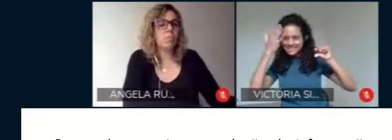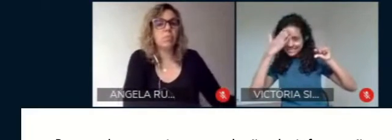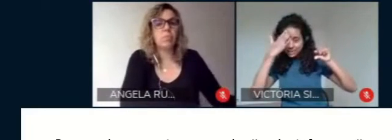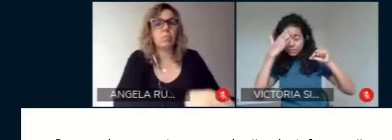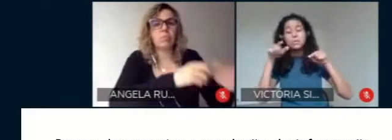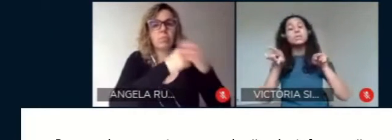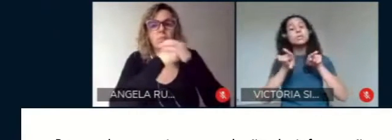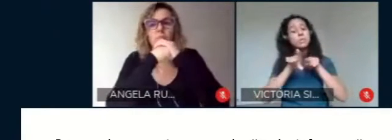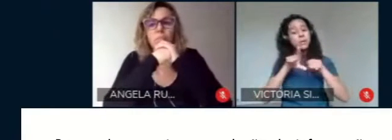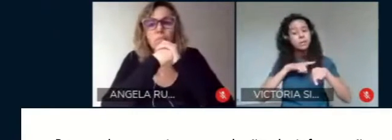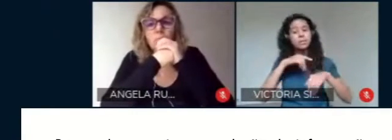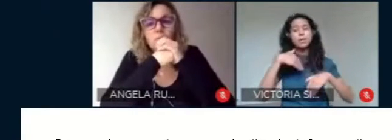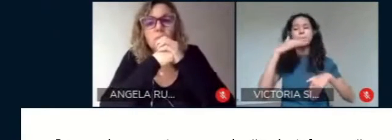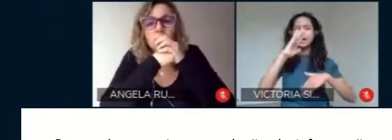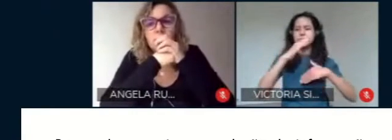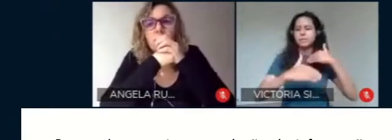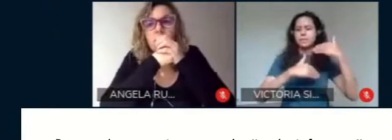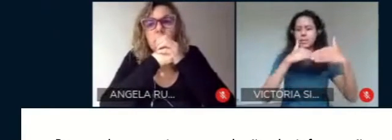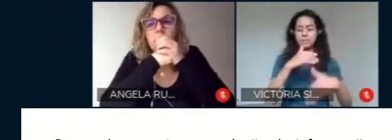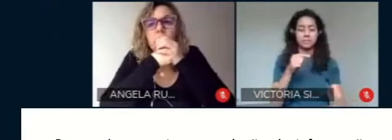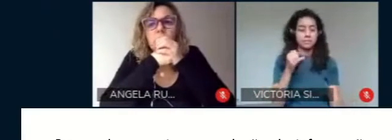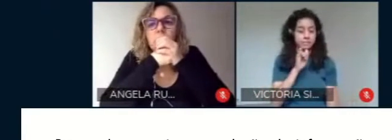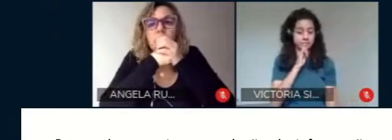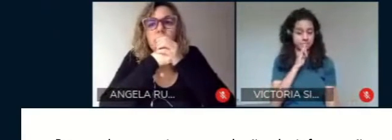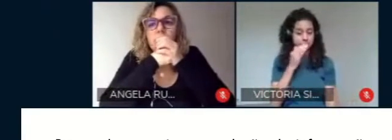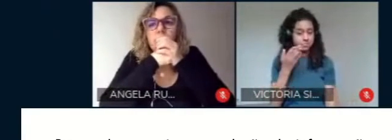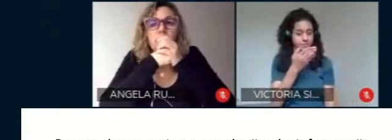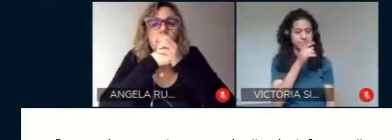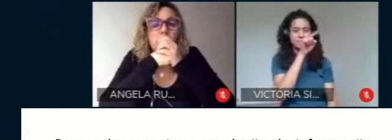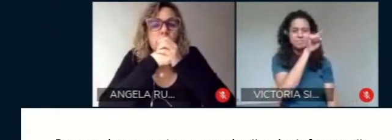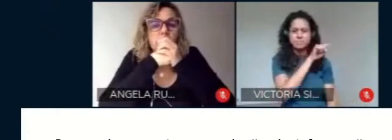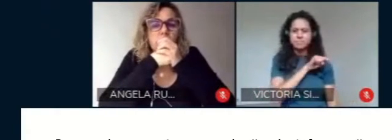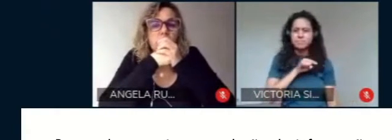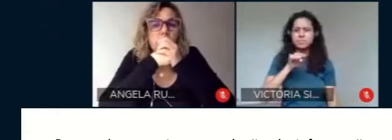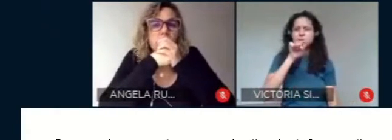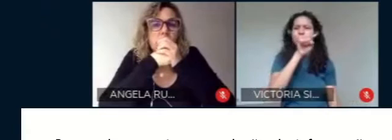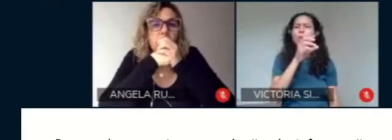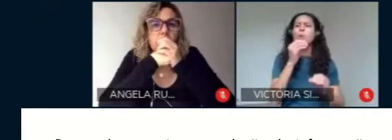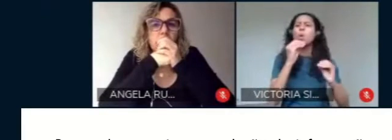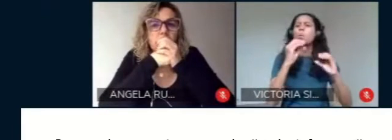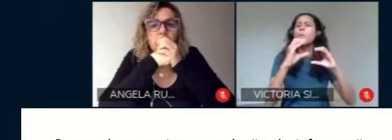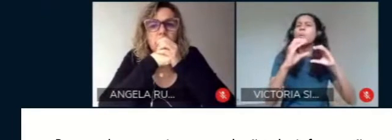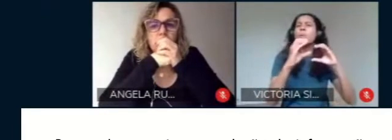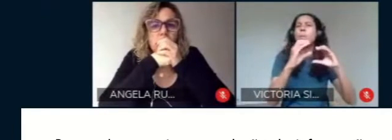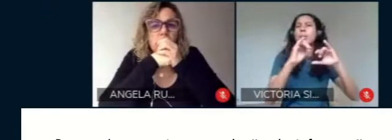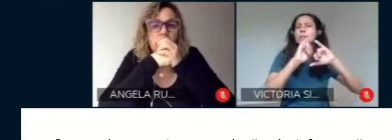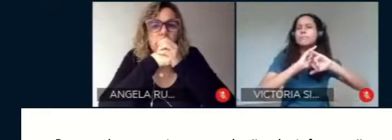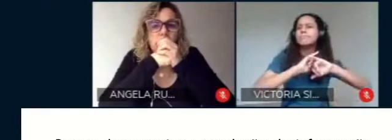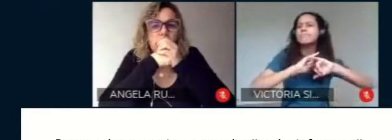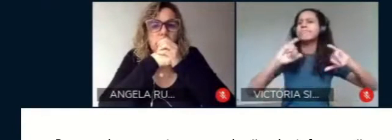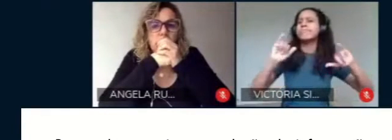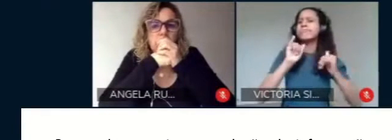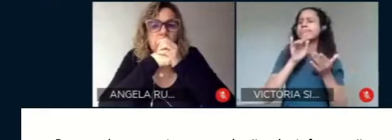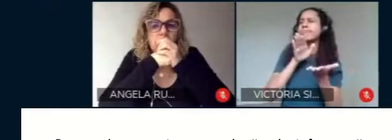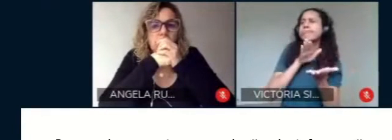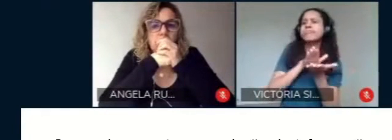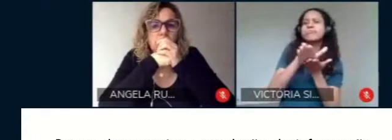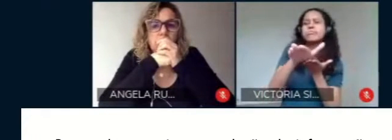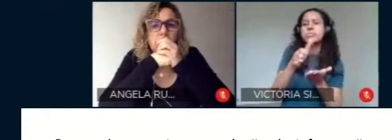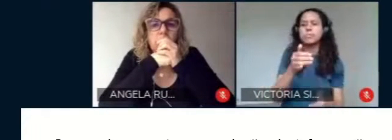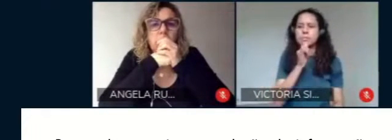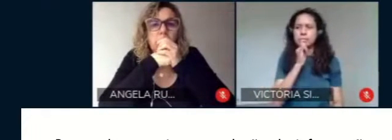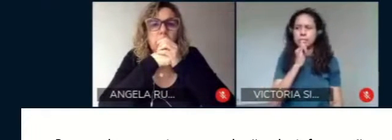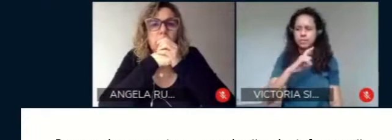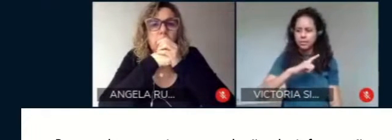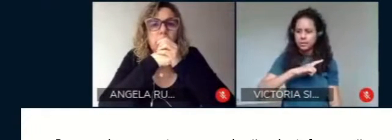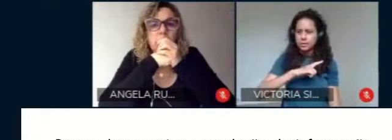passos mais avançados, que é como tu comunica aquilo que tu produziu, como que tu faz para que a tua pesquisa, os teus resultados sejam